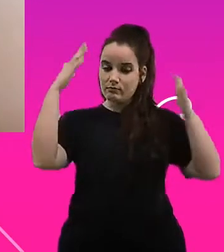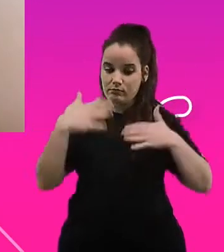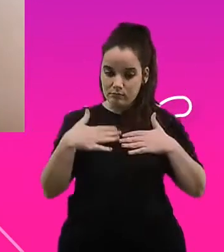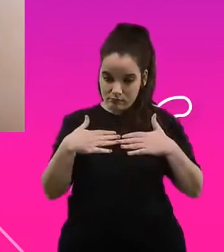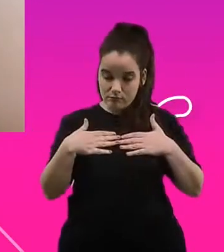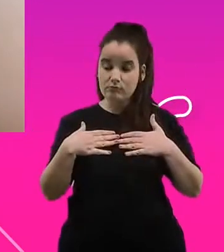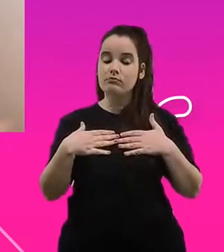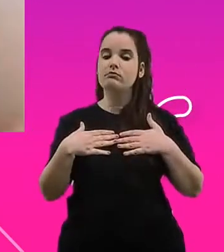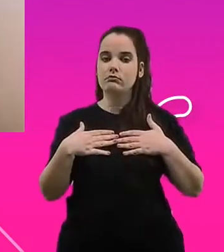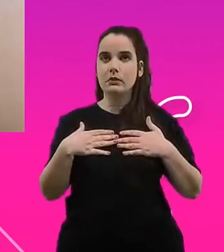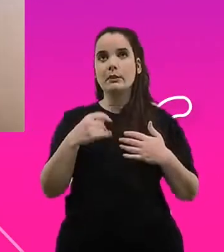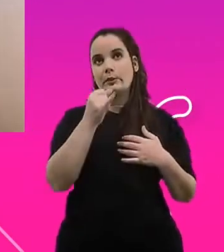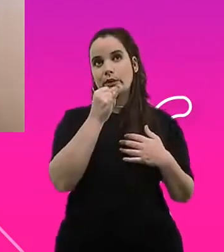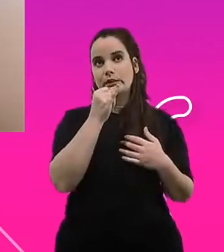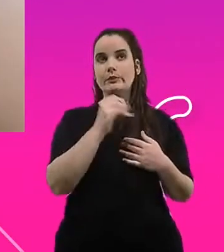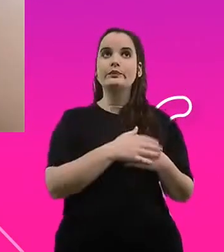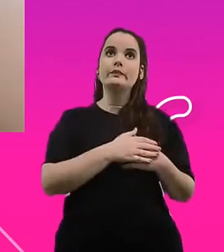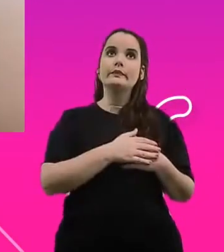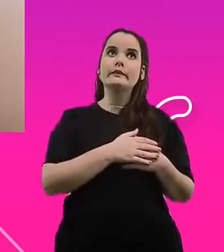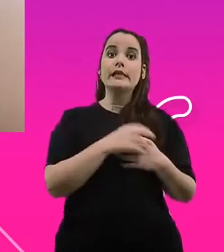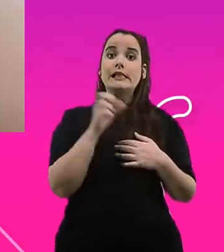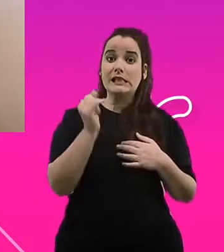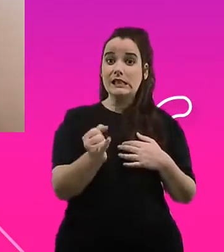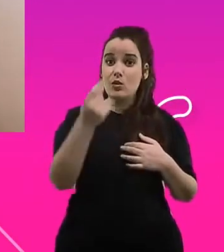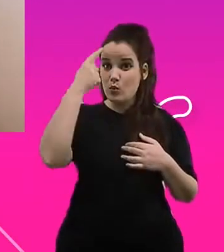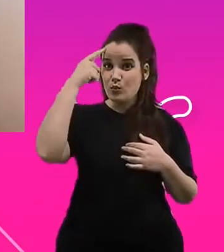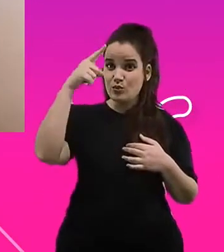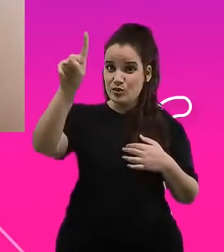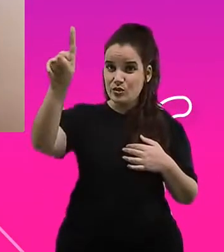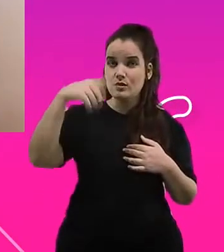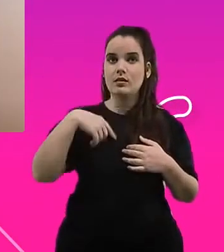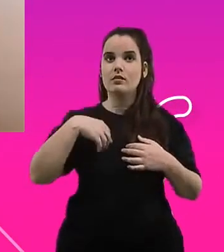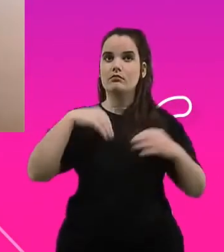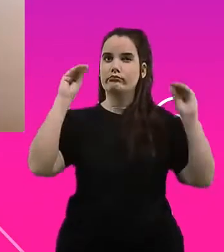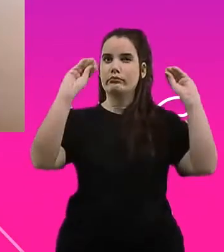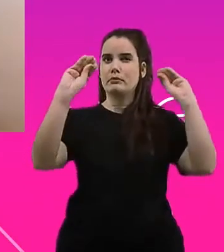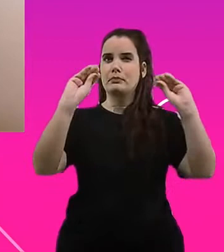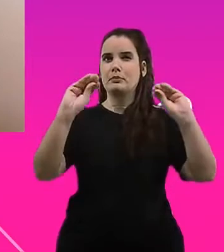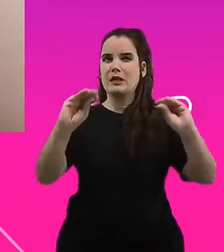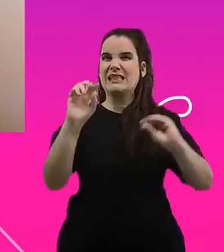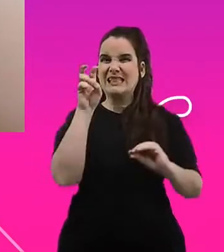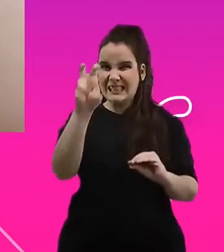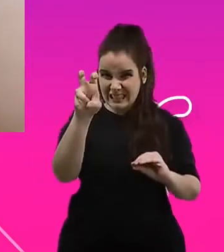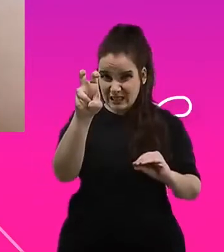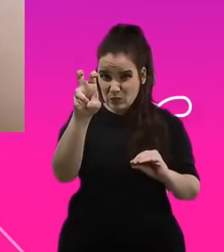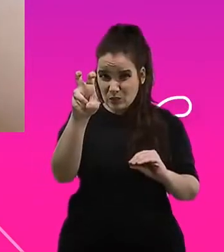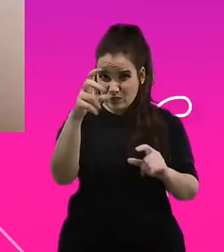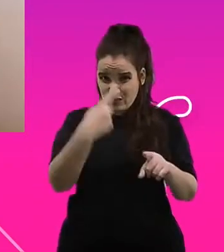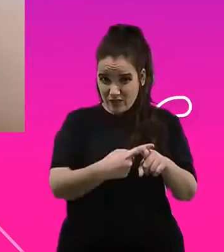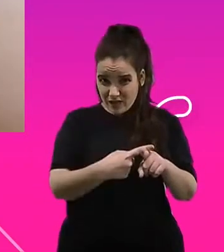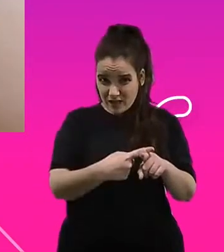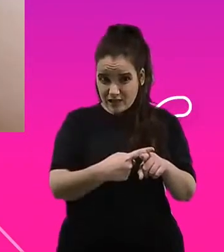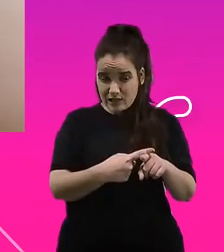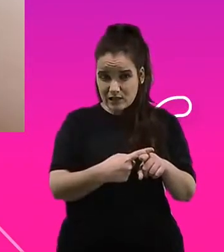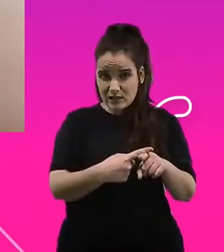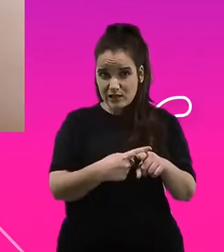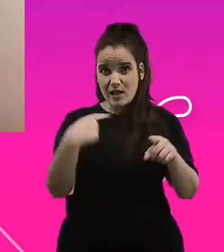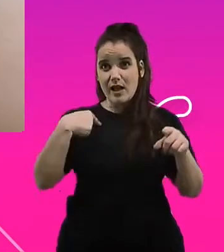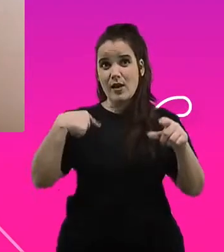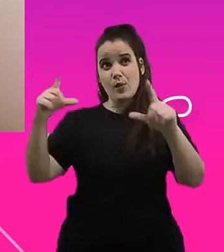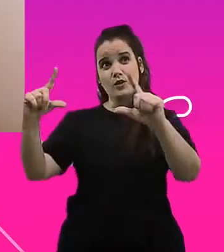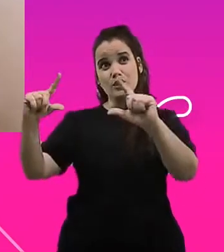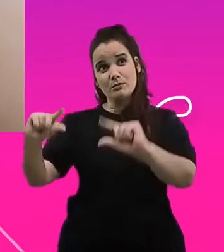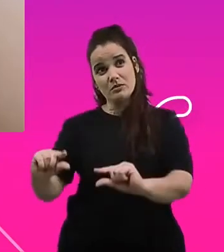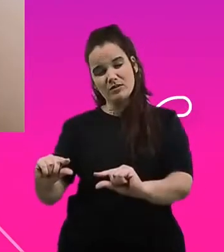posto 5 coisas num dia, passar a postar uma coisa num dia, talvez isso possa ser slow content para